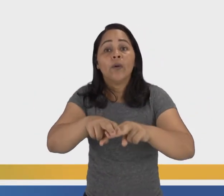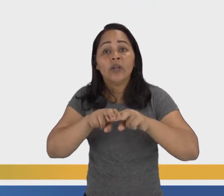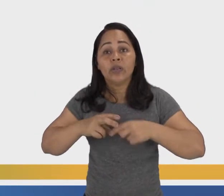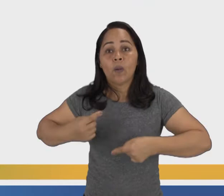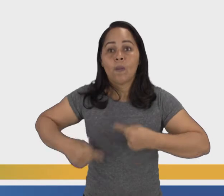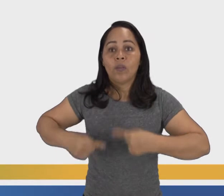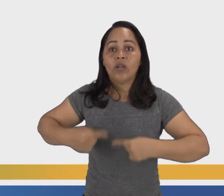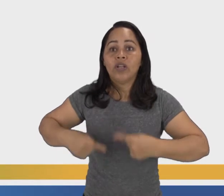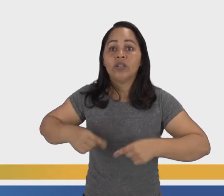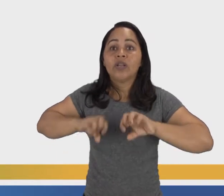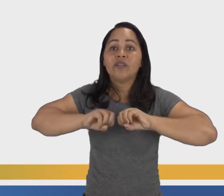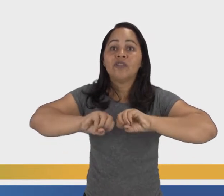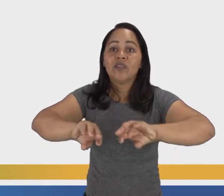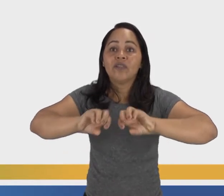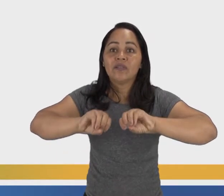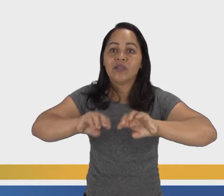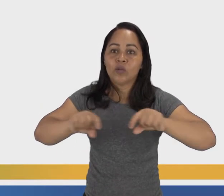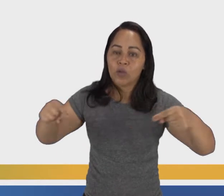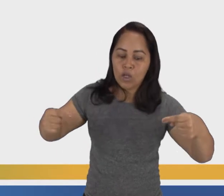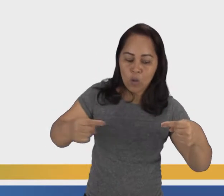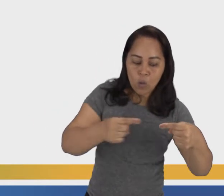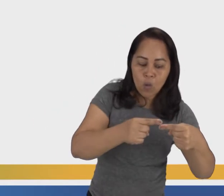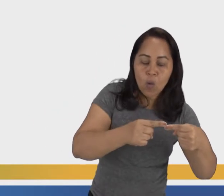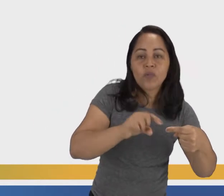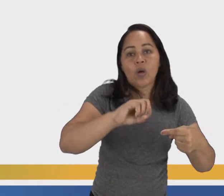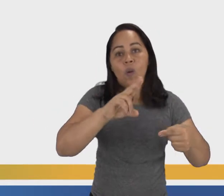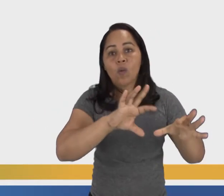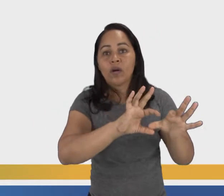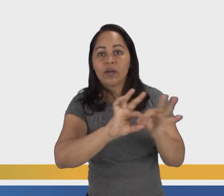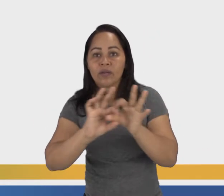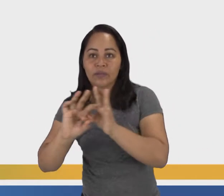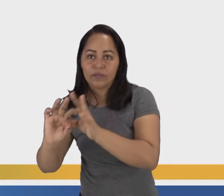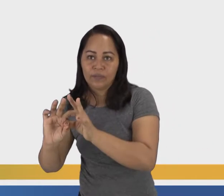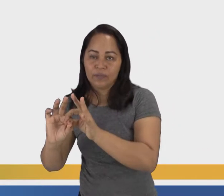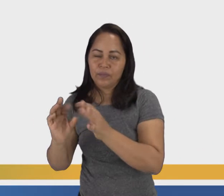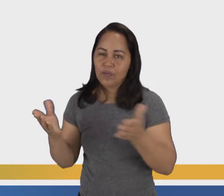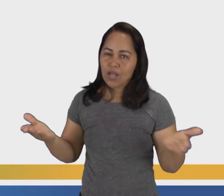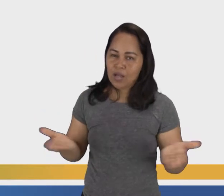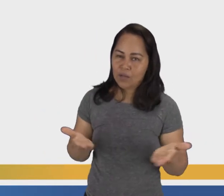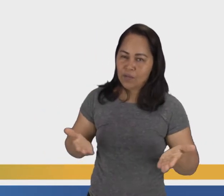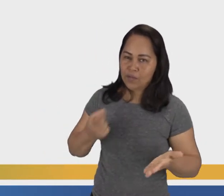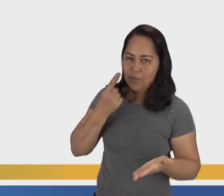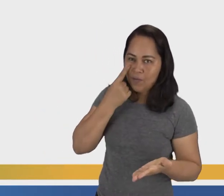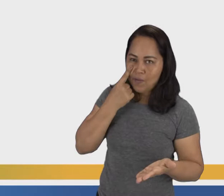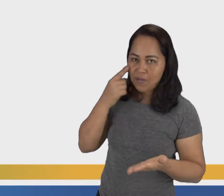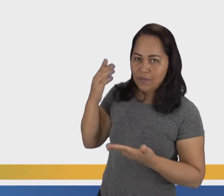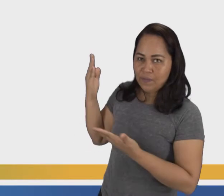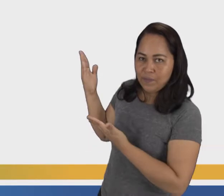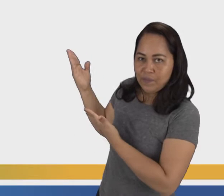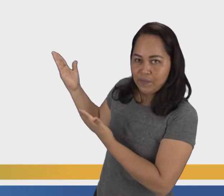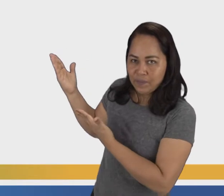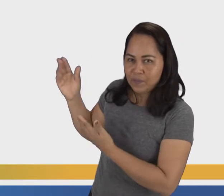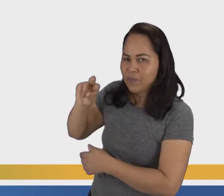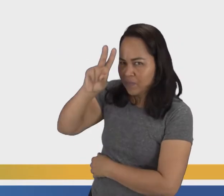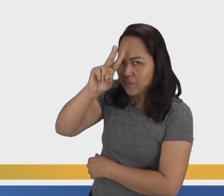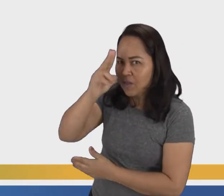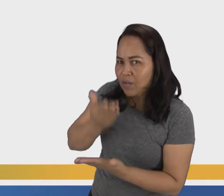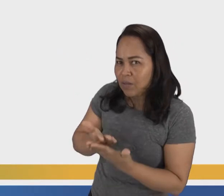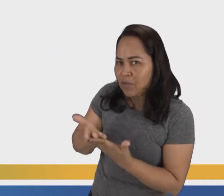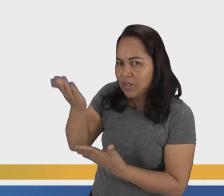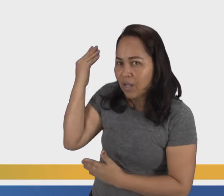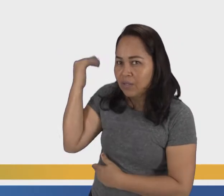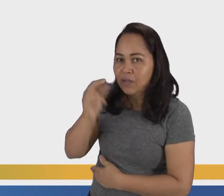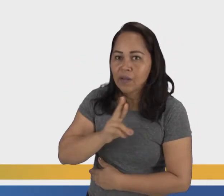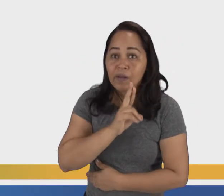traz. Bom, coloco aqui no slide uma imagem. Lembra que na aula passada nós falamos sobre restaurante,